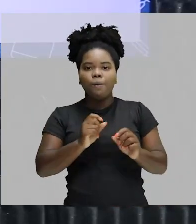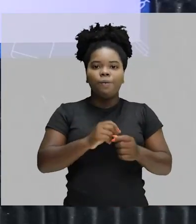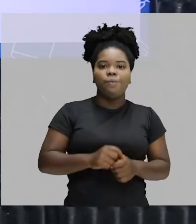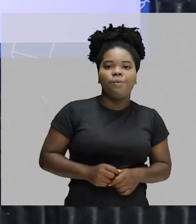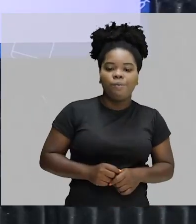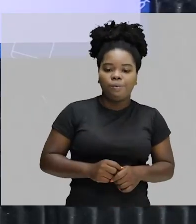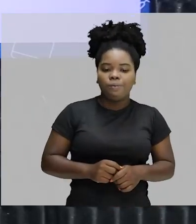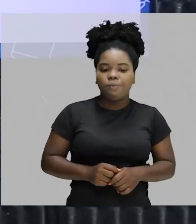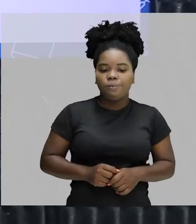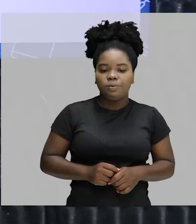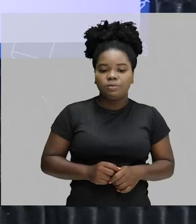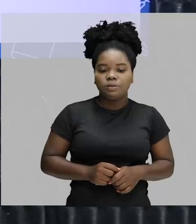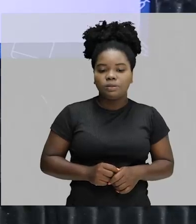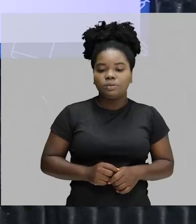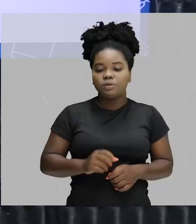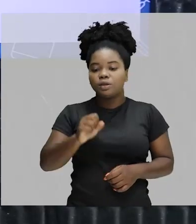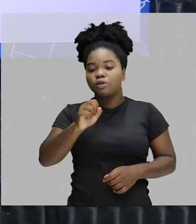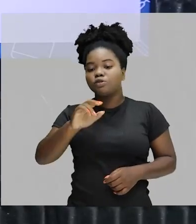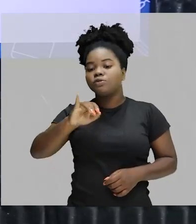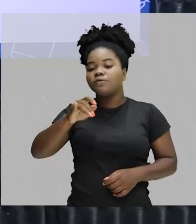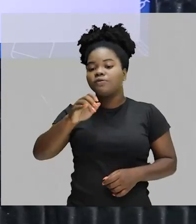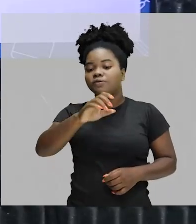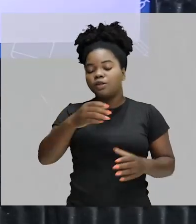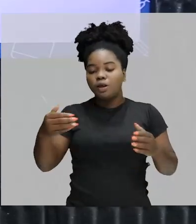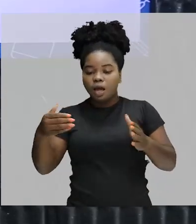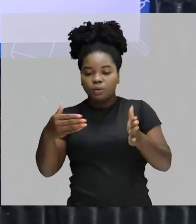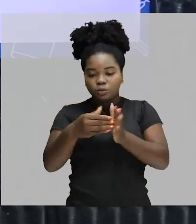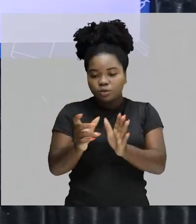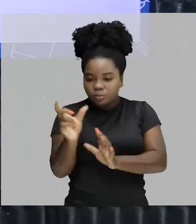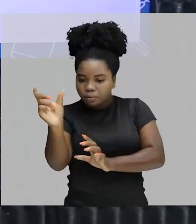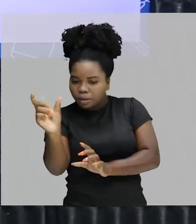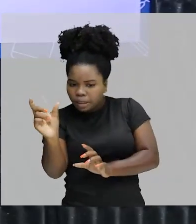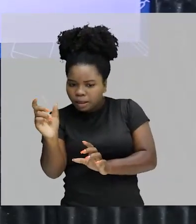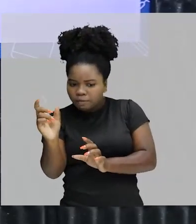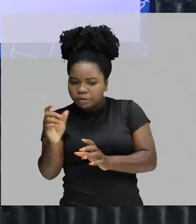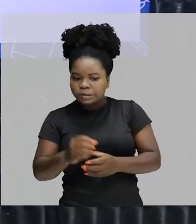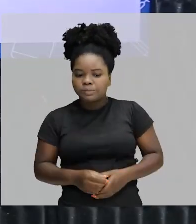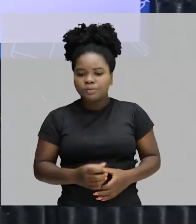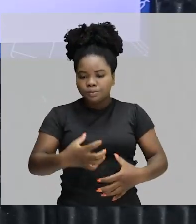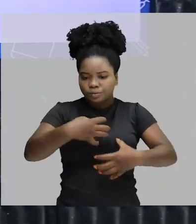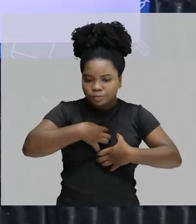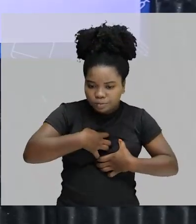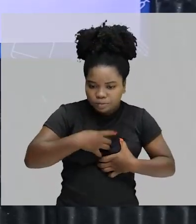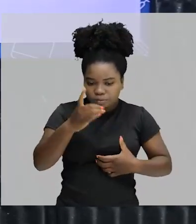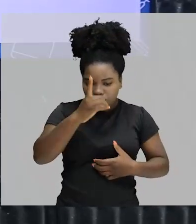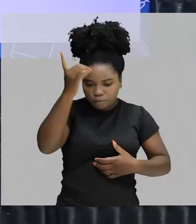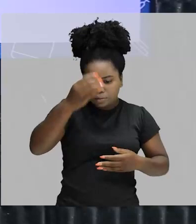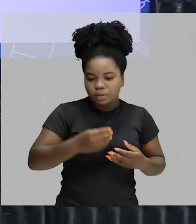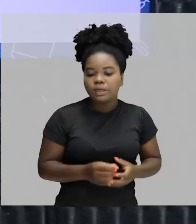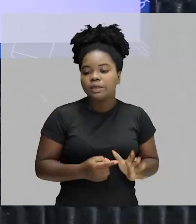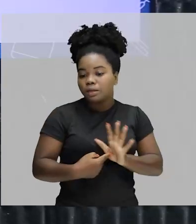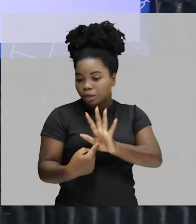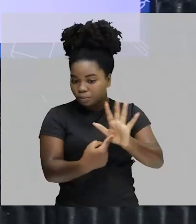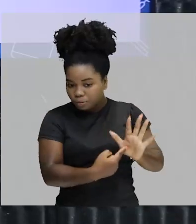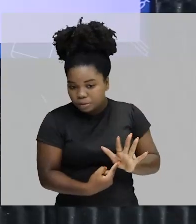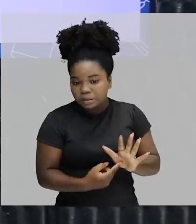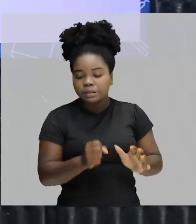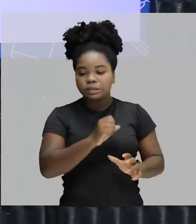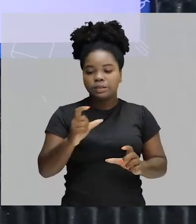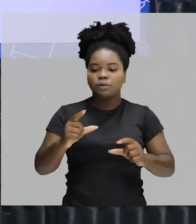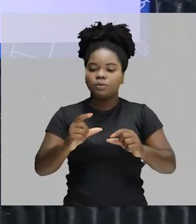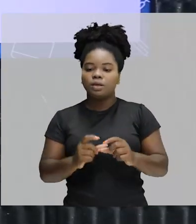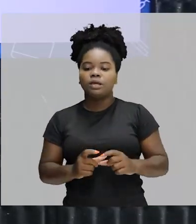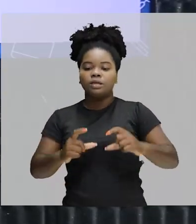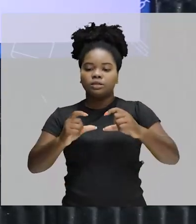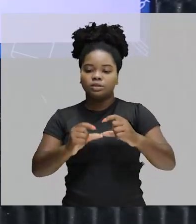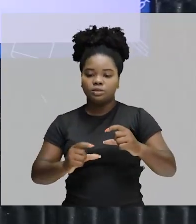um sufixo, que apenas esse sufixo já é capaz de transmitir a ideia que ele quer passar. Se essa ideia é de aumentativo, se